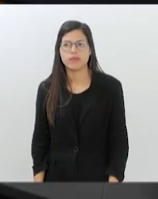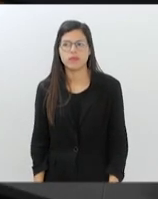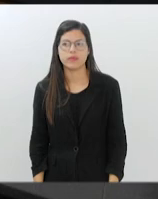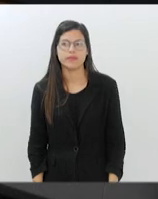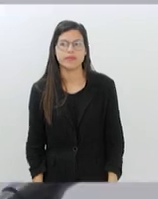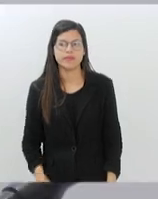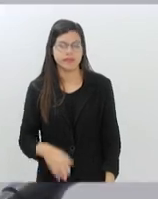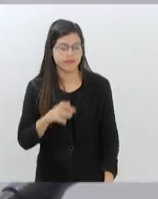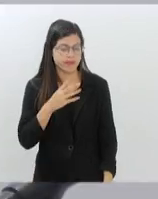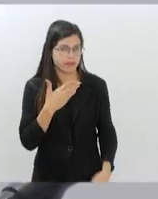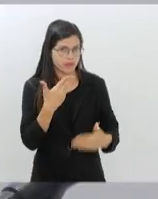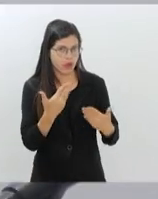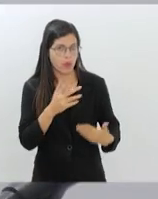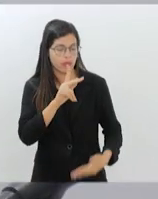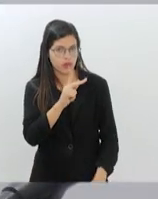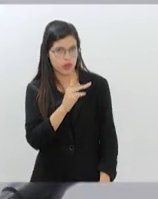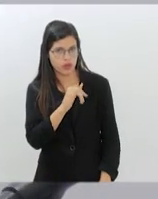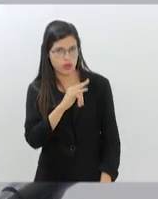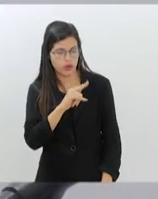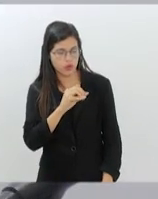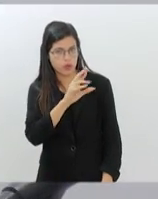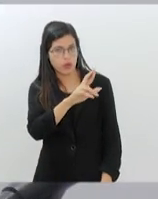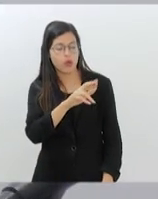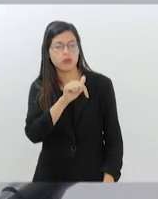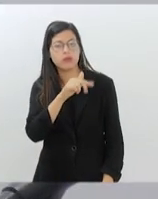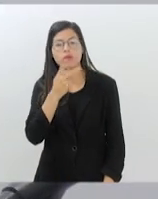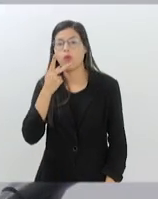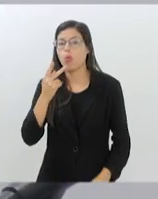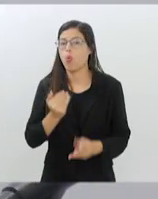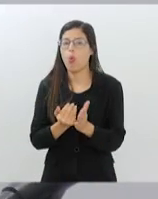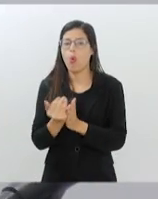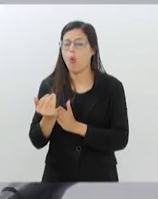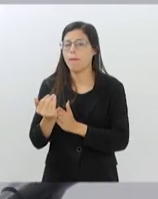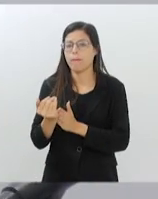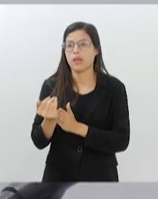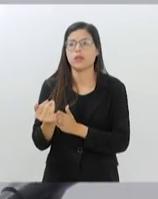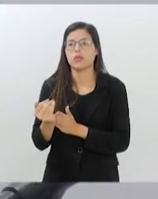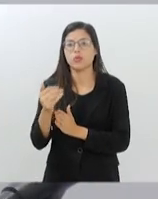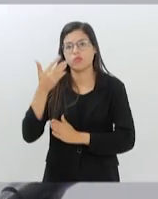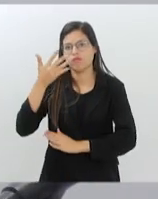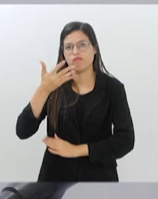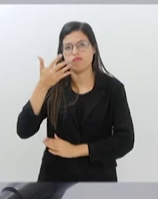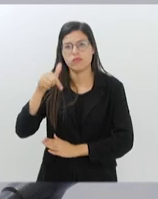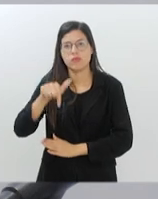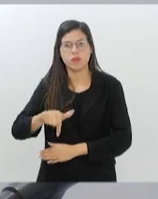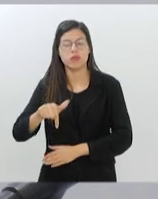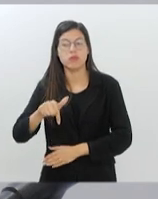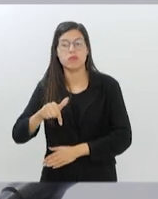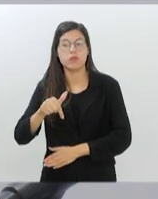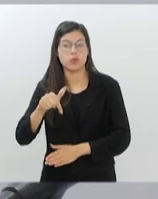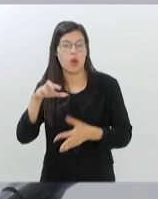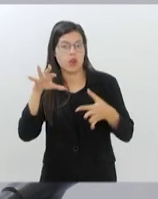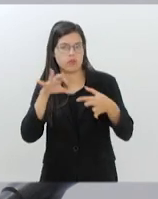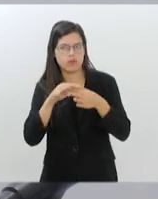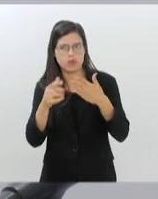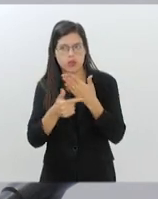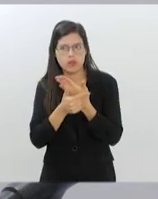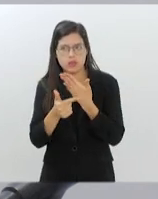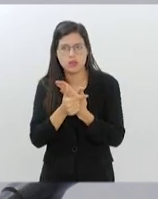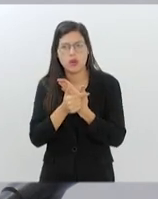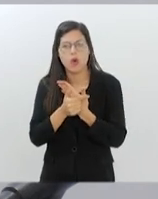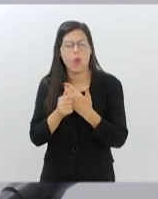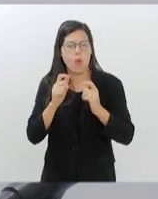acabou de nos dizer no início da sua fala que a relação com a imprensa e a outra atribuição da comunicação que é o